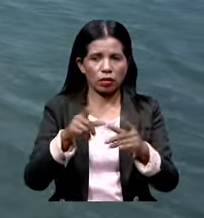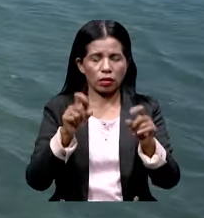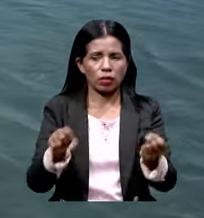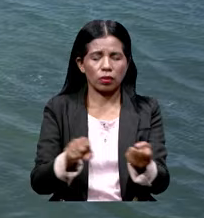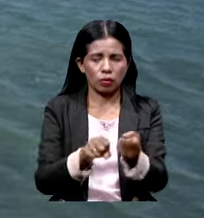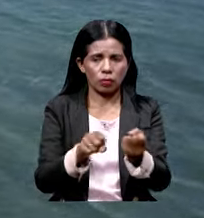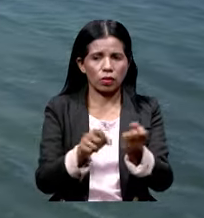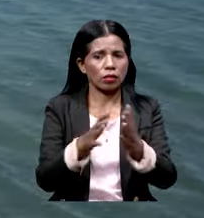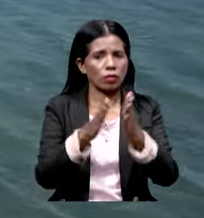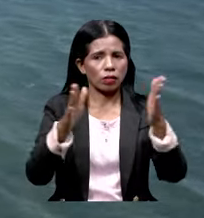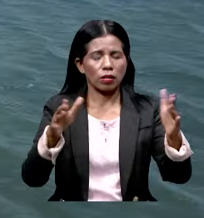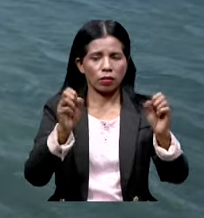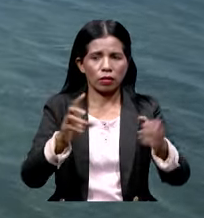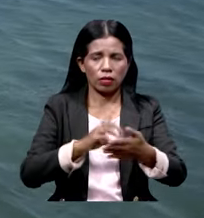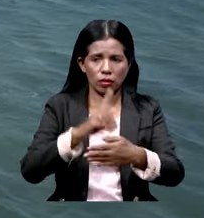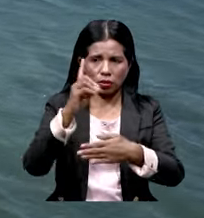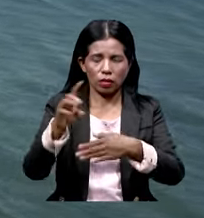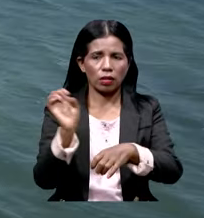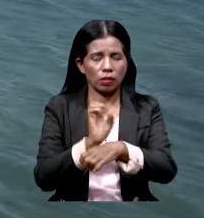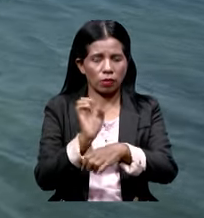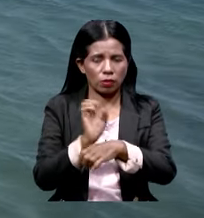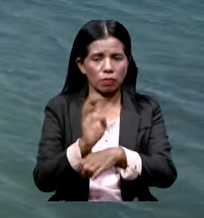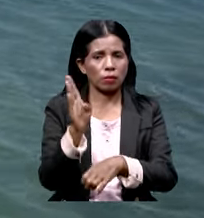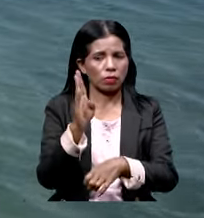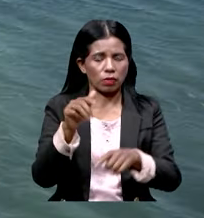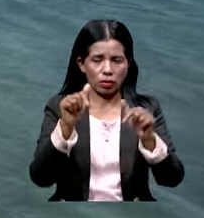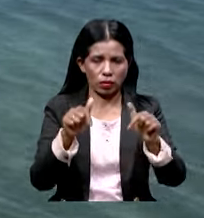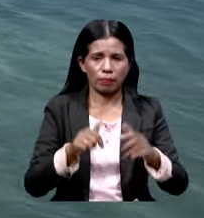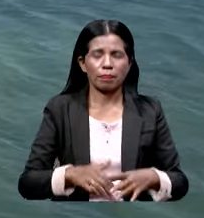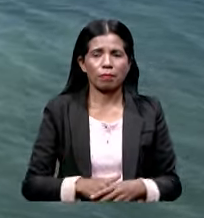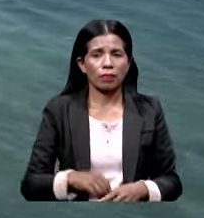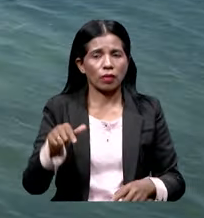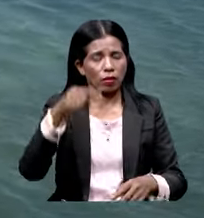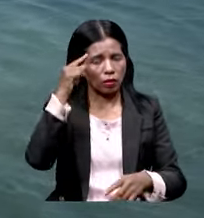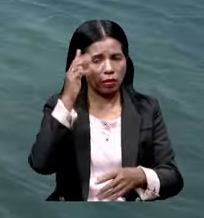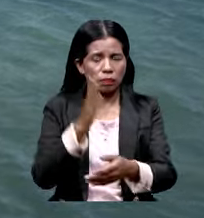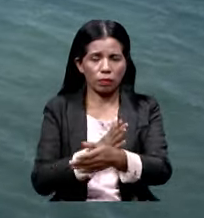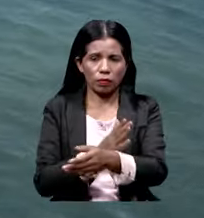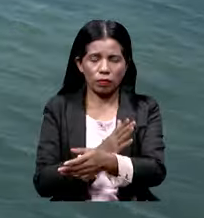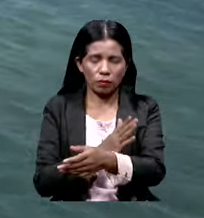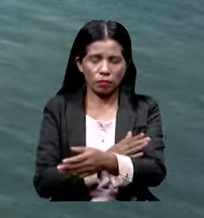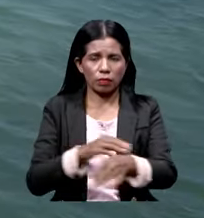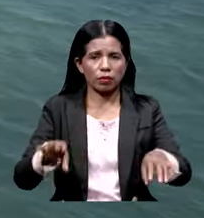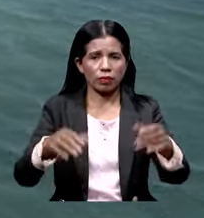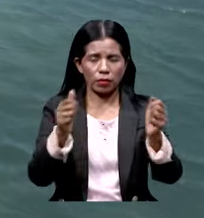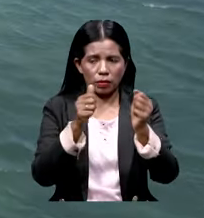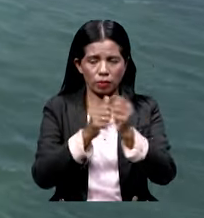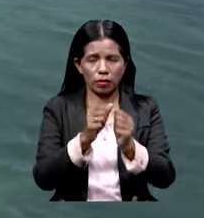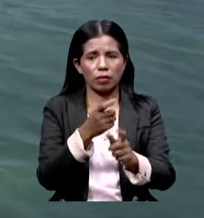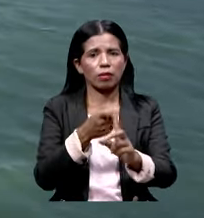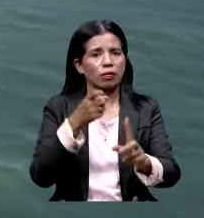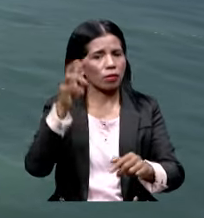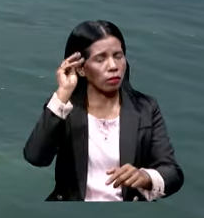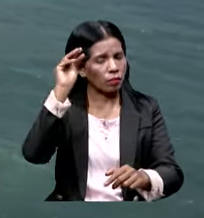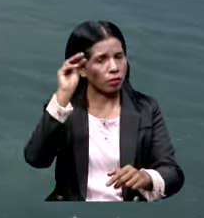makas atunune bele desenvolve economia azul ne rasek. Governo sai promove esforço a mutu ko dinamiku husi